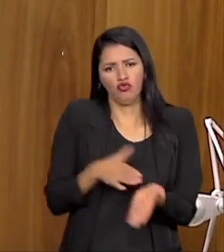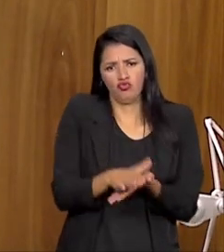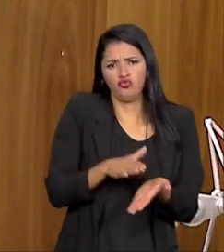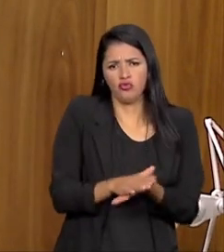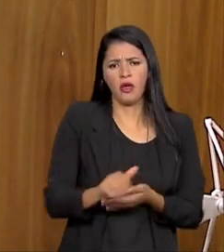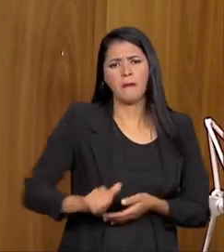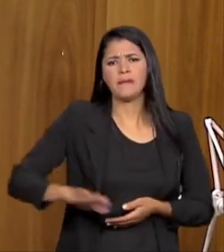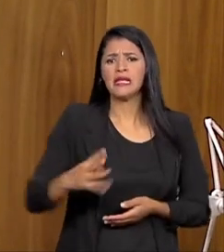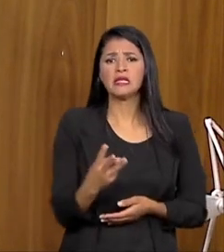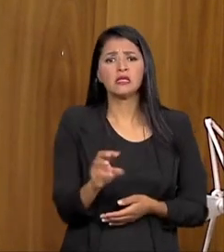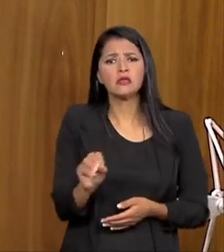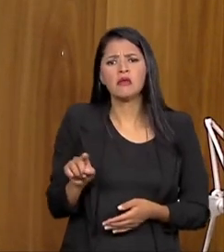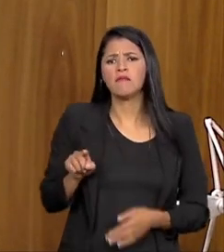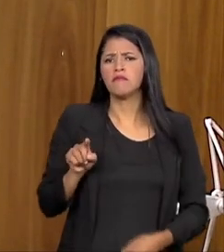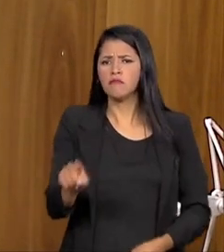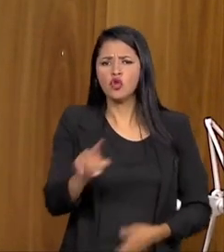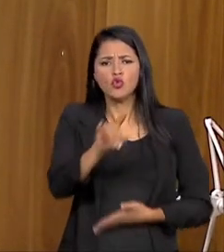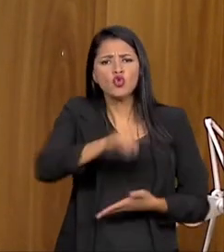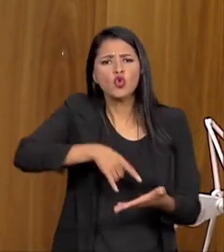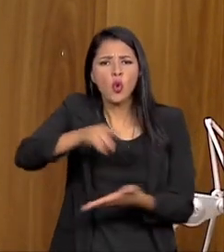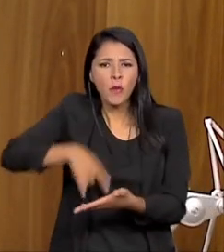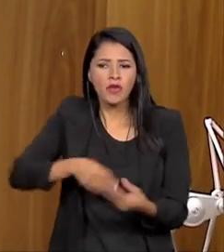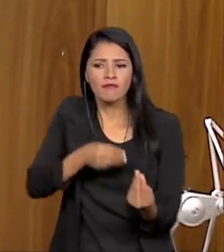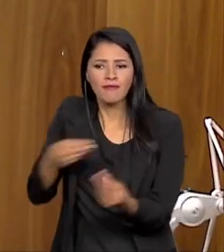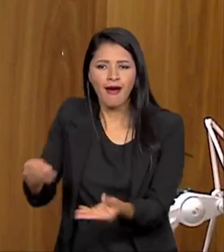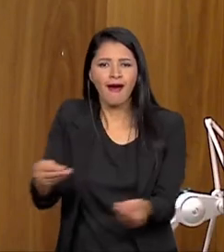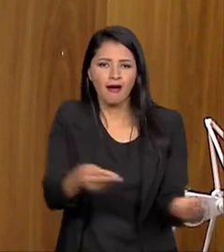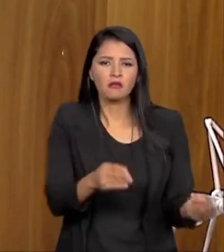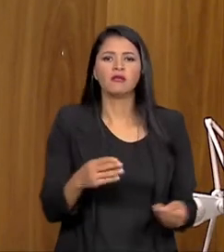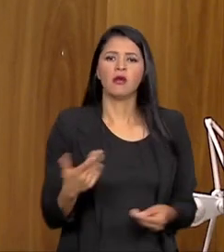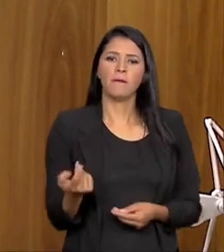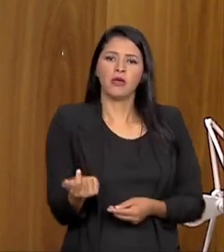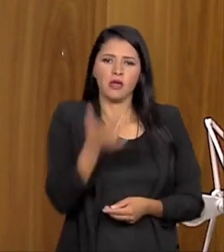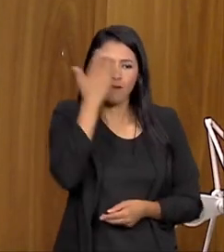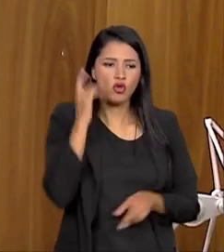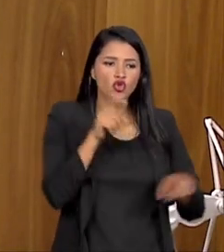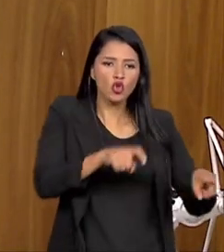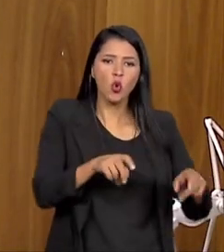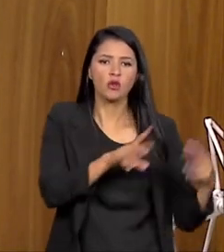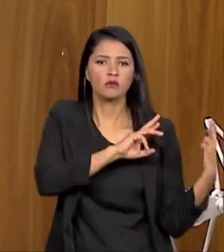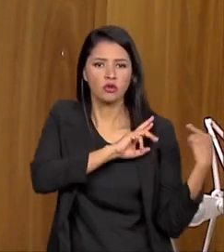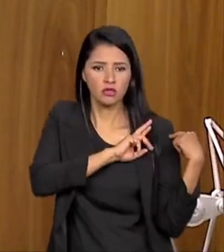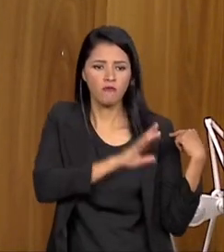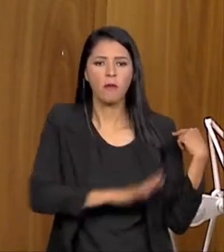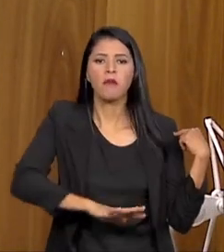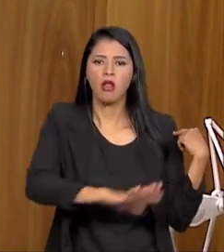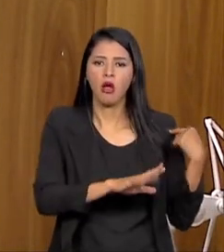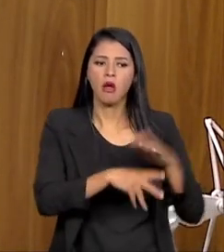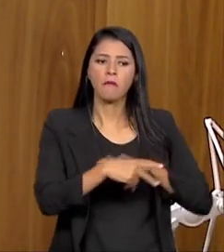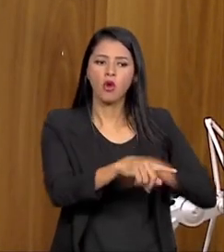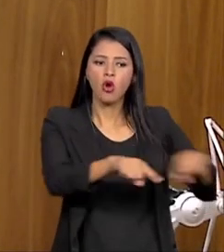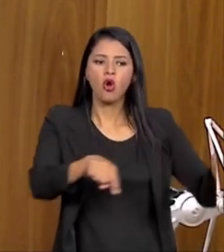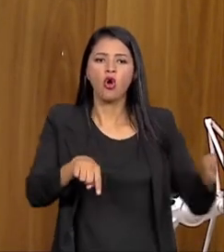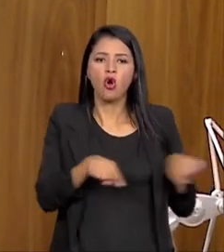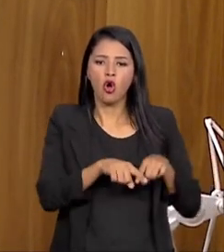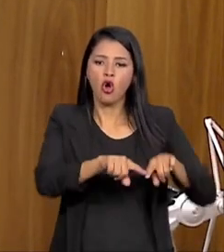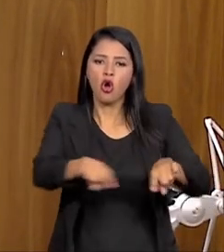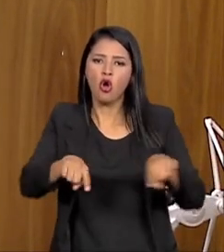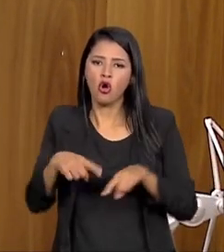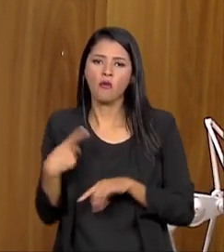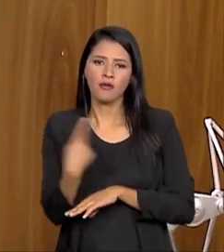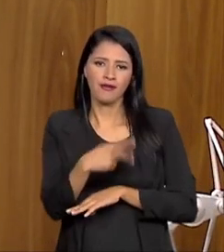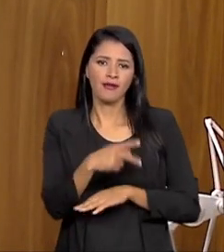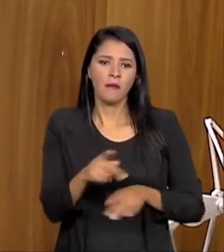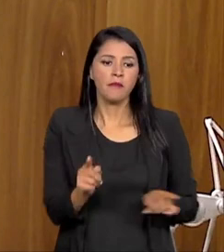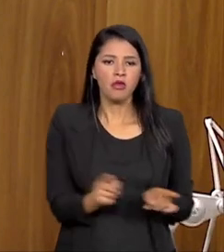430 mil títulos a pequenos produtores que ficam responsável pelas áreas das suas propriedades das suas pequenas propriedades